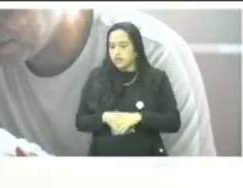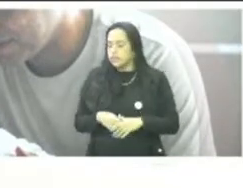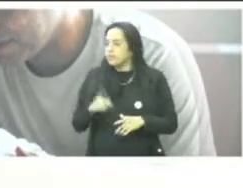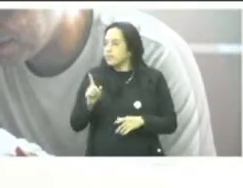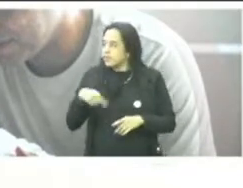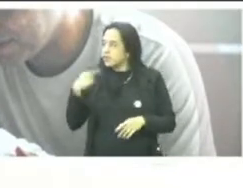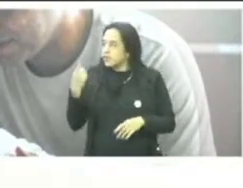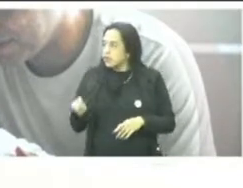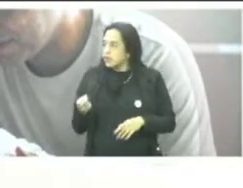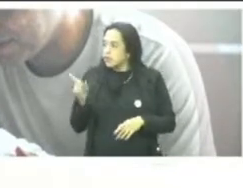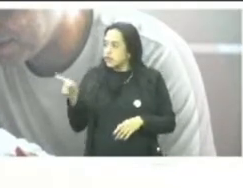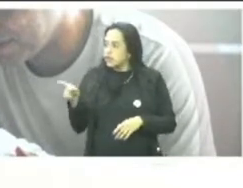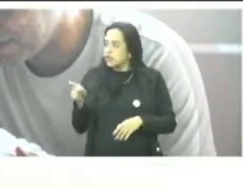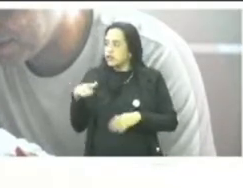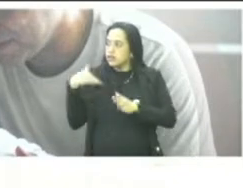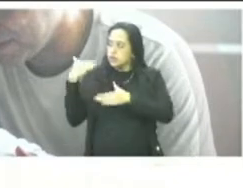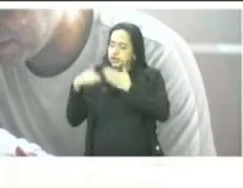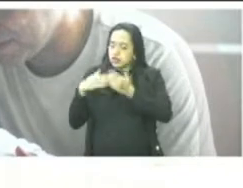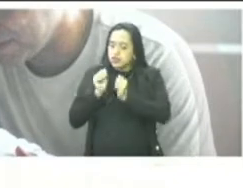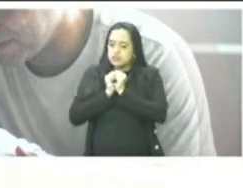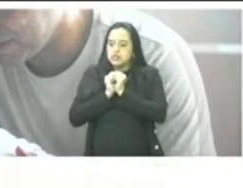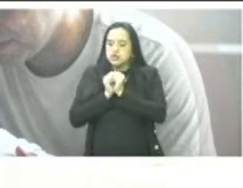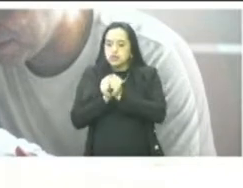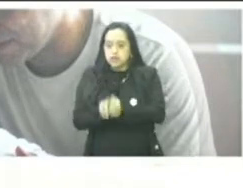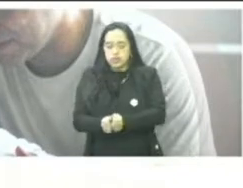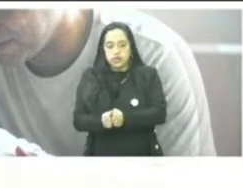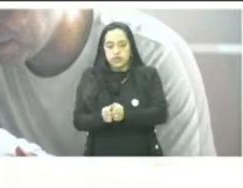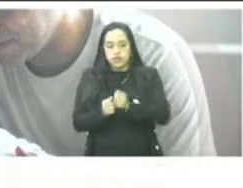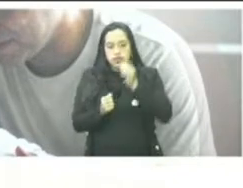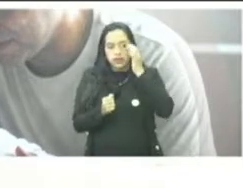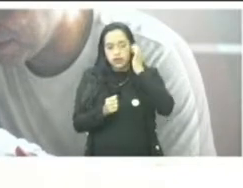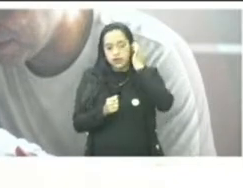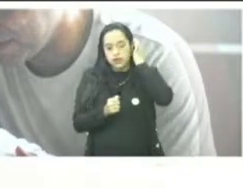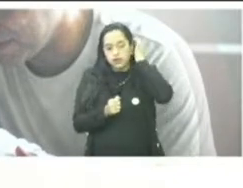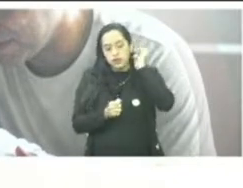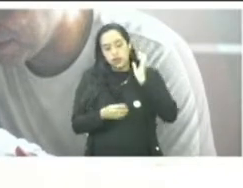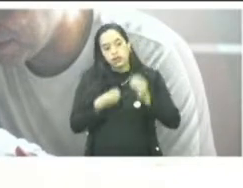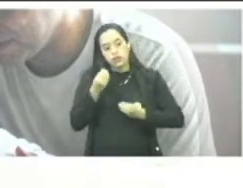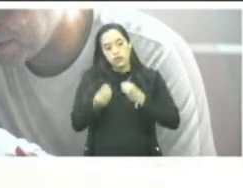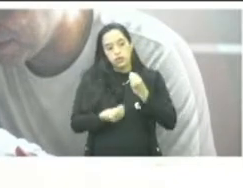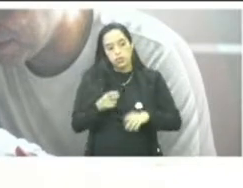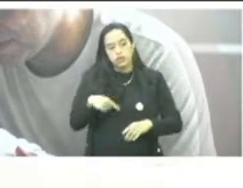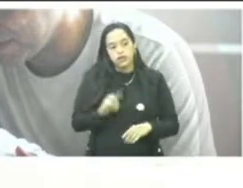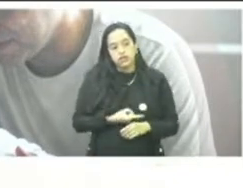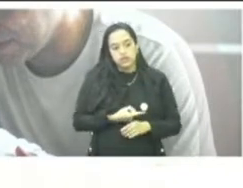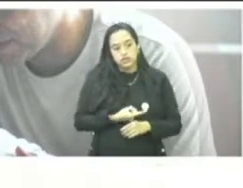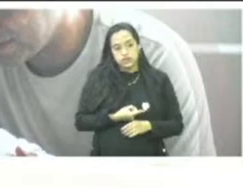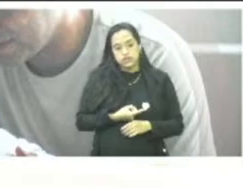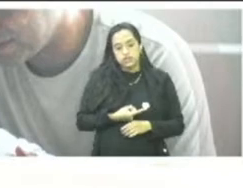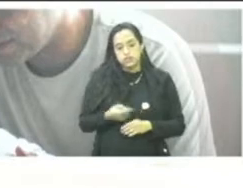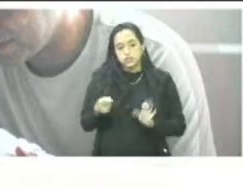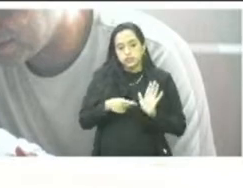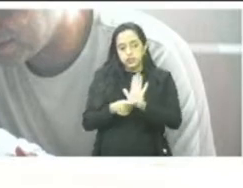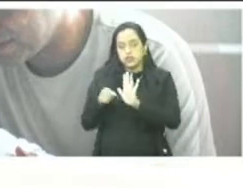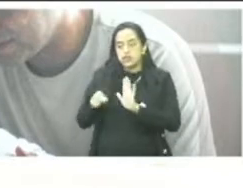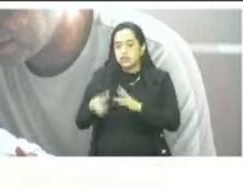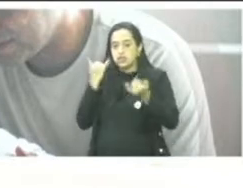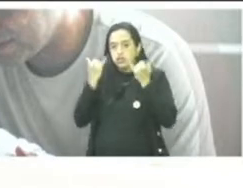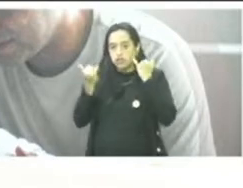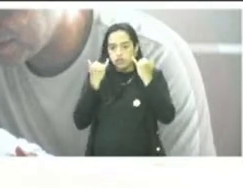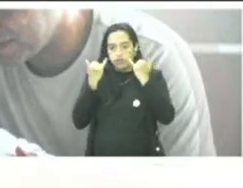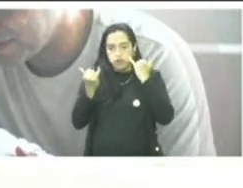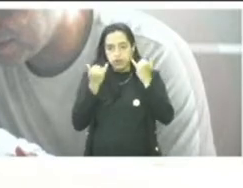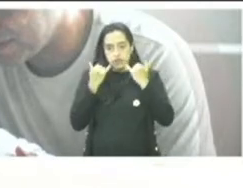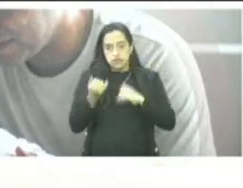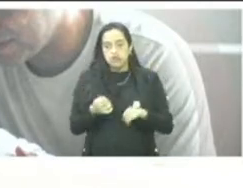depois, no processo de acompanhamento, como que a gente traz essa informação para